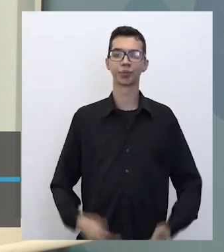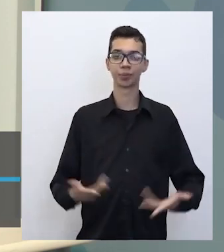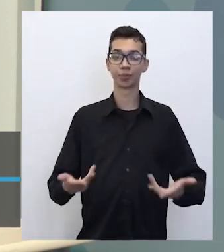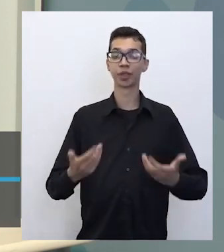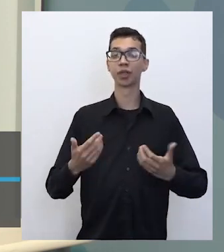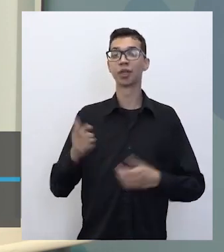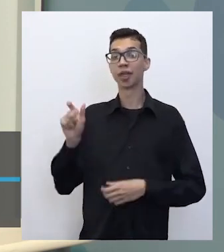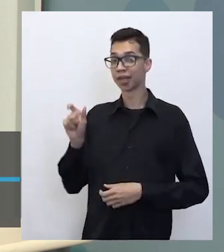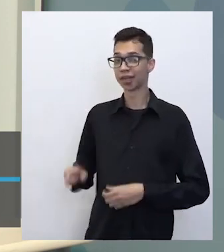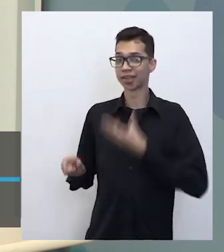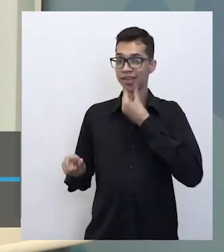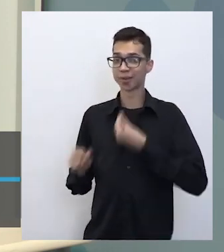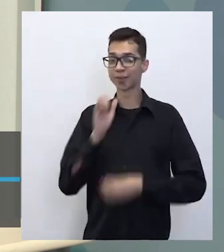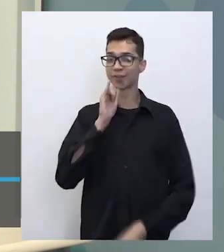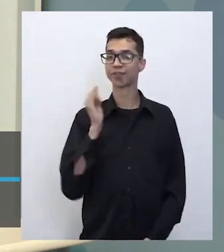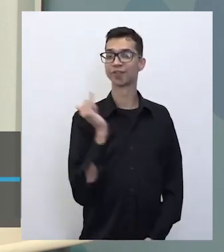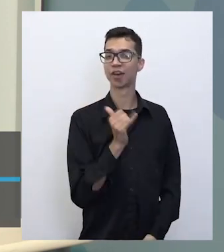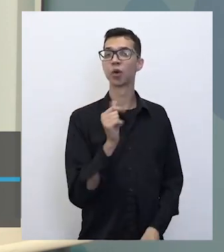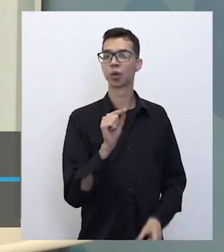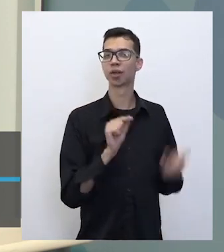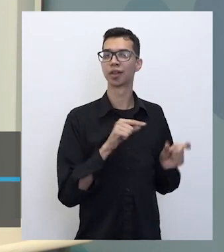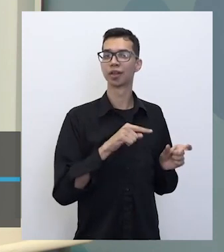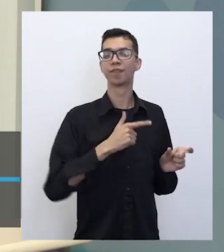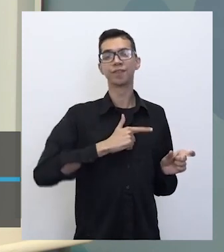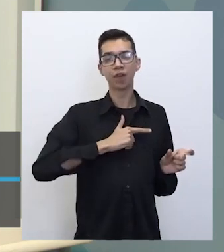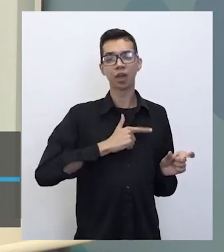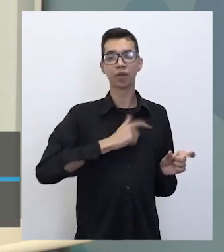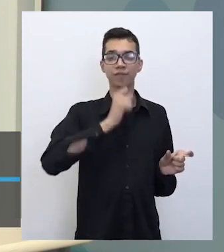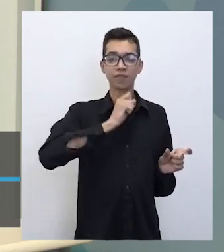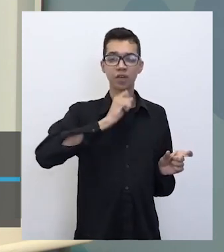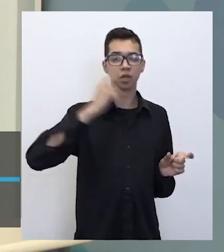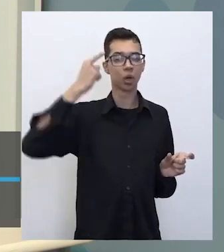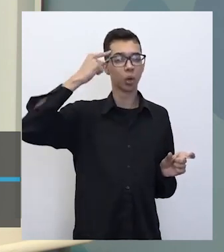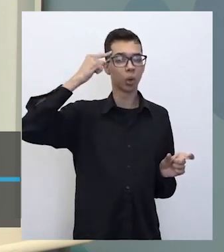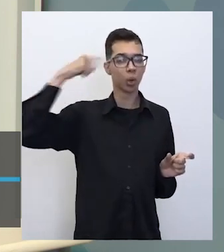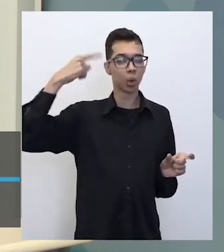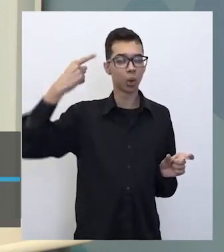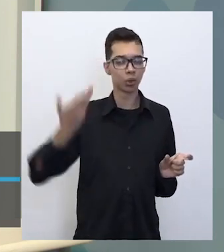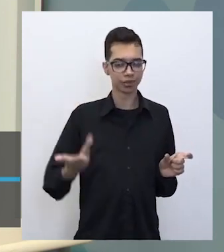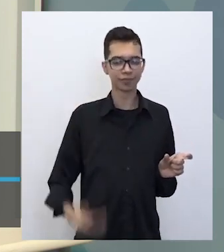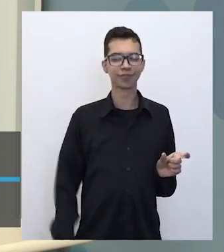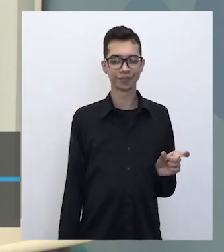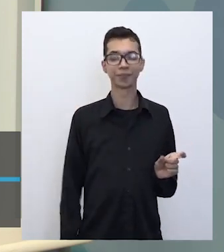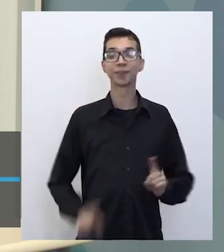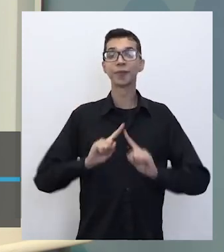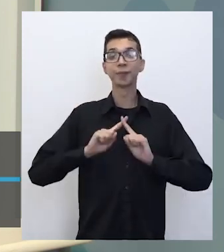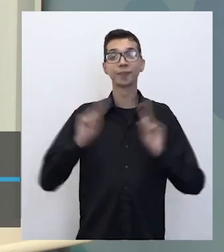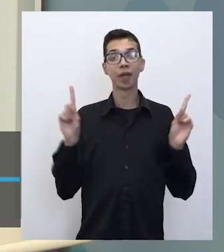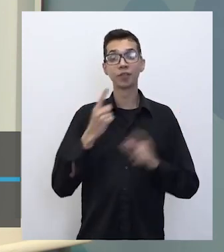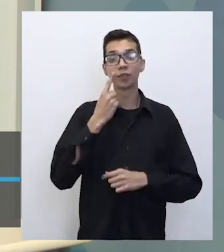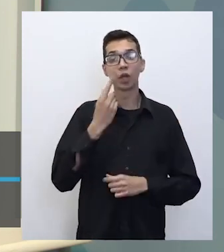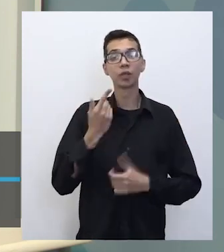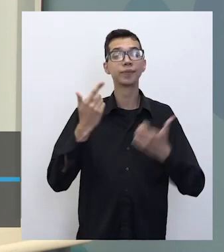feia, né? De feia e velha. Feia, velha e louca, maluca. Isso é um pouquinho complicado, né? Mas vamos lá. Quais